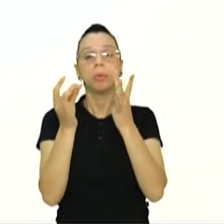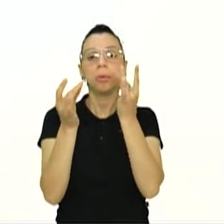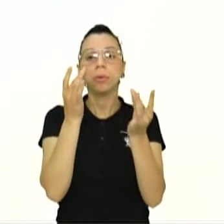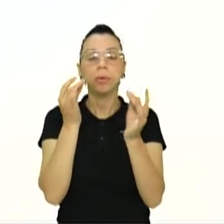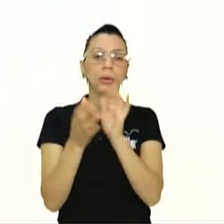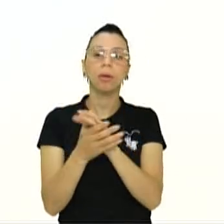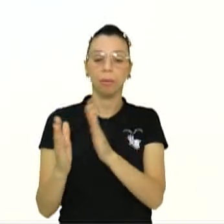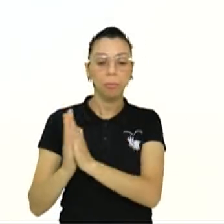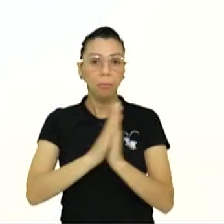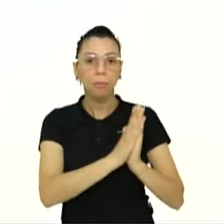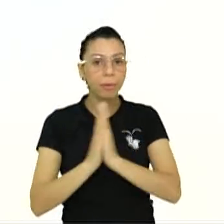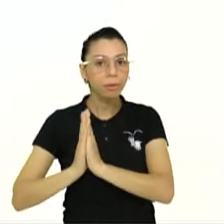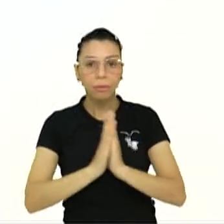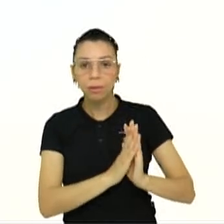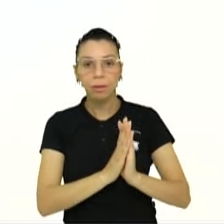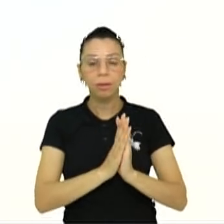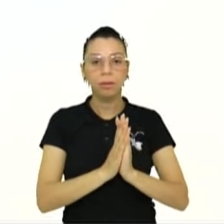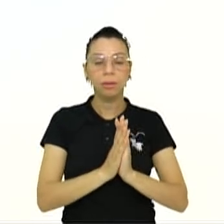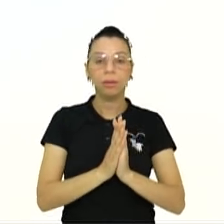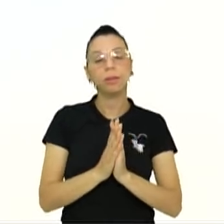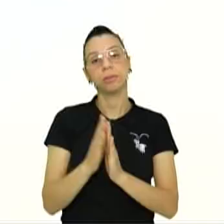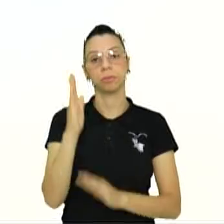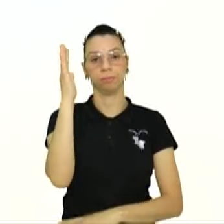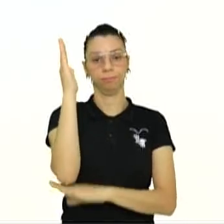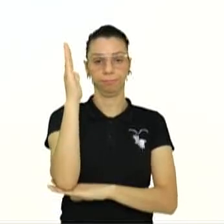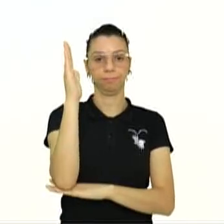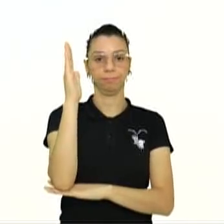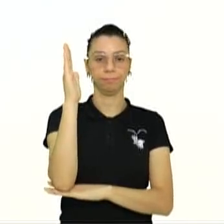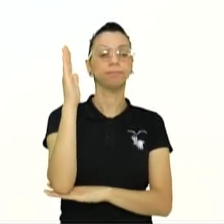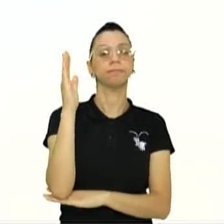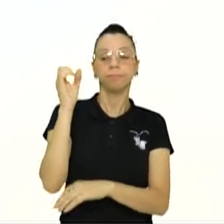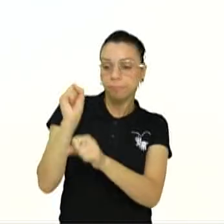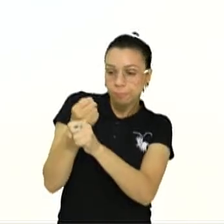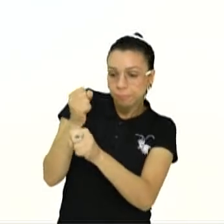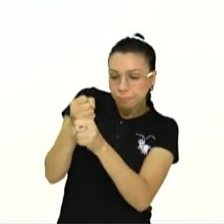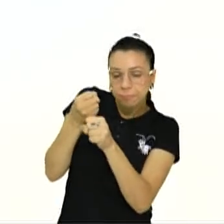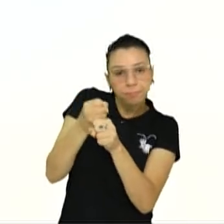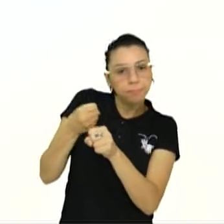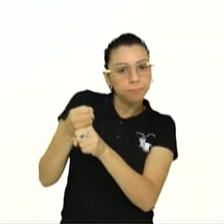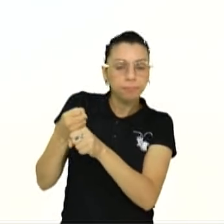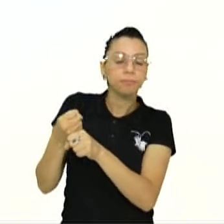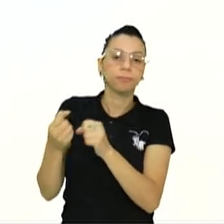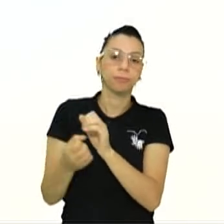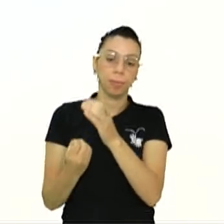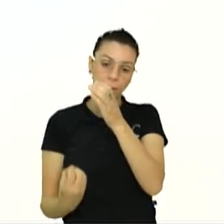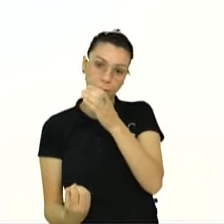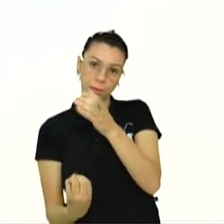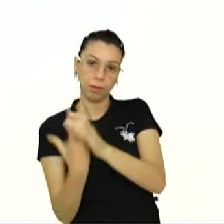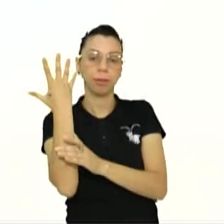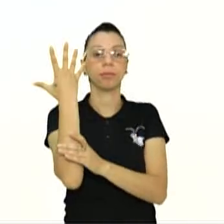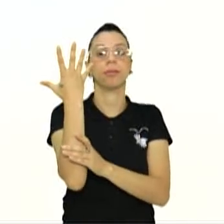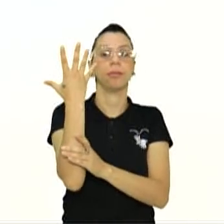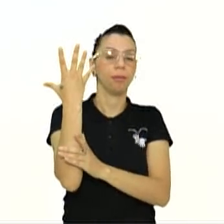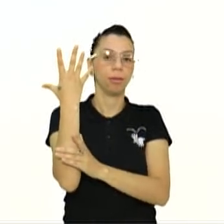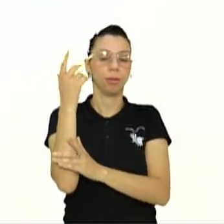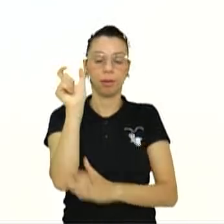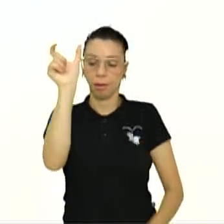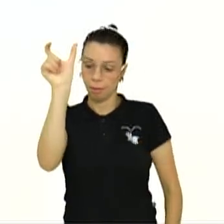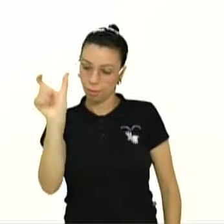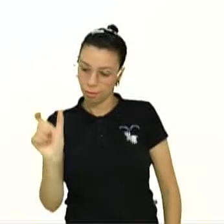o boneco feito de madeira, entalhado à mão. Eles criam esse